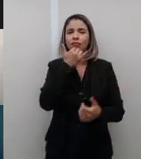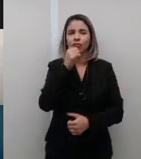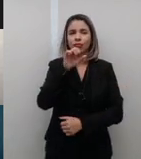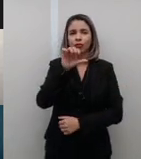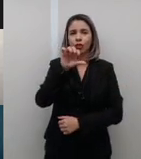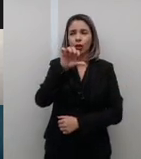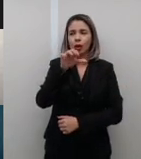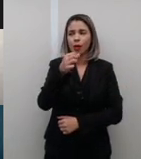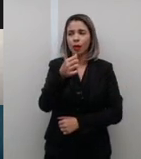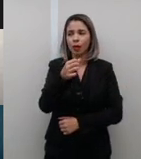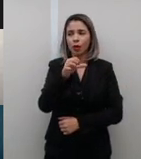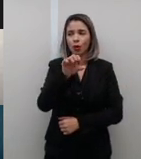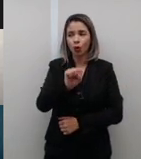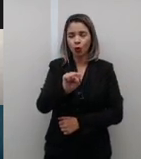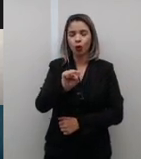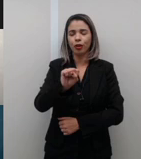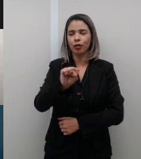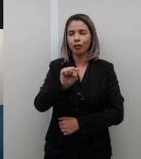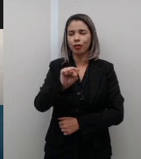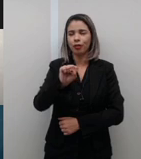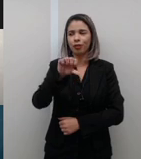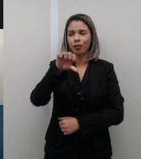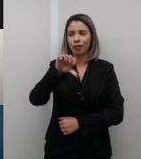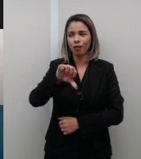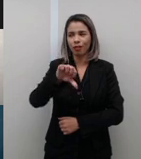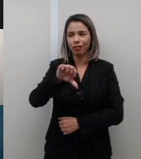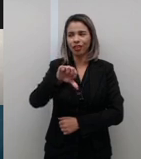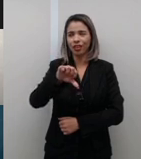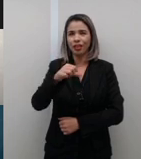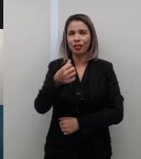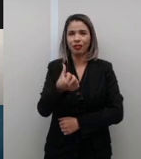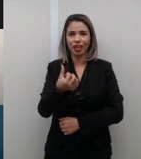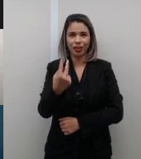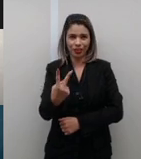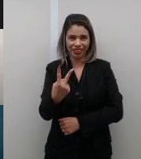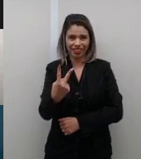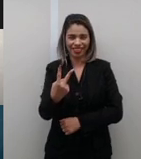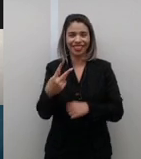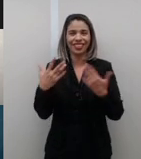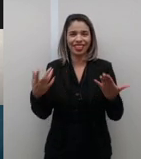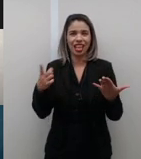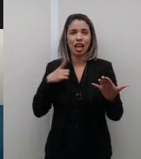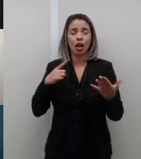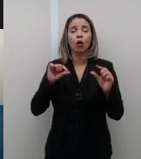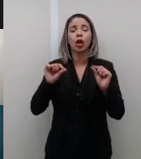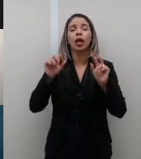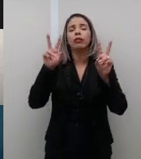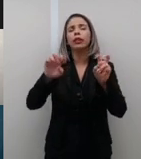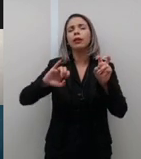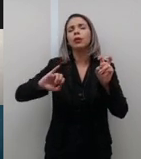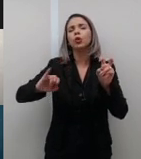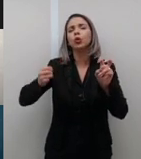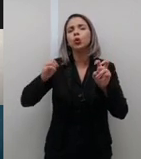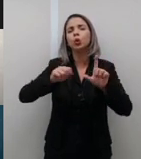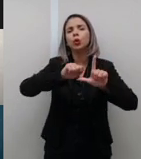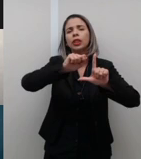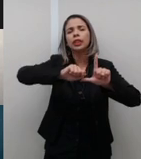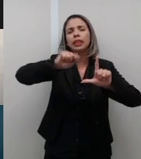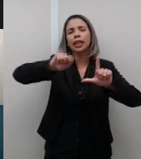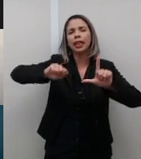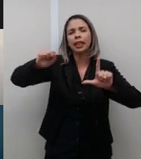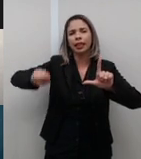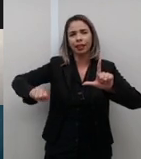debate, o imposto de renda pessoal jurídica, contribuição social sobre lucro líquido, sobre juros, Selic, recebido na repetição de